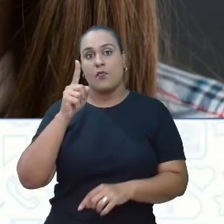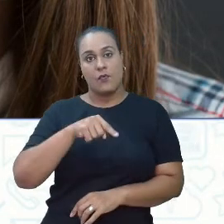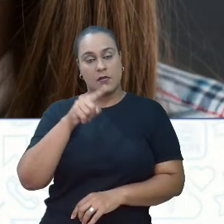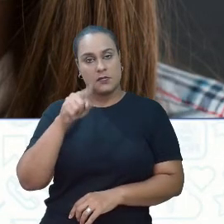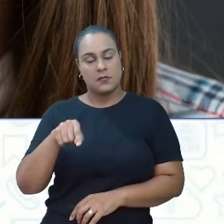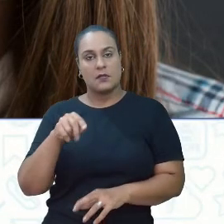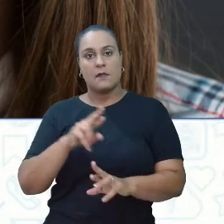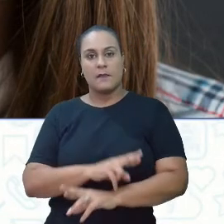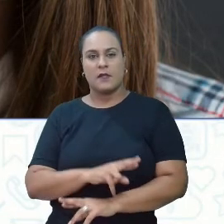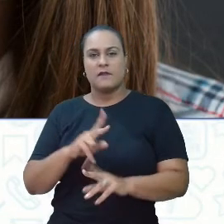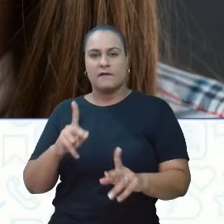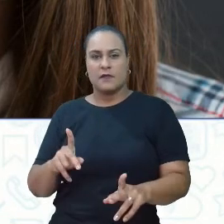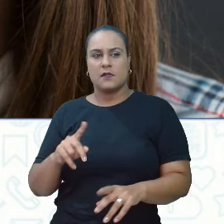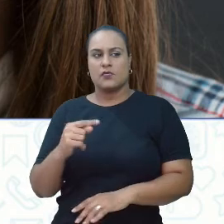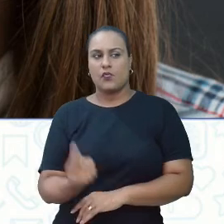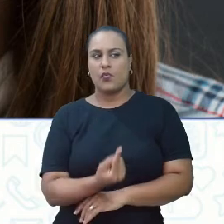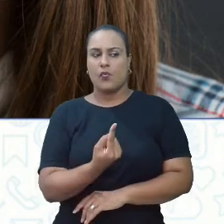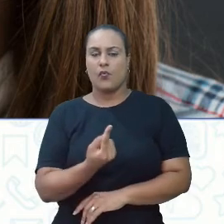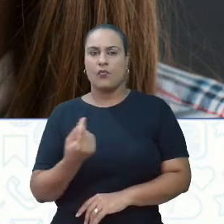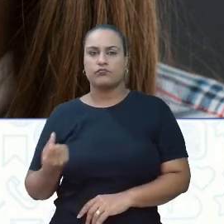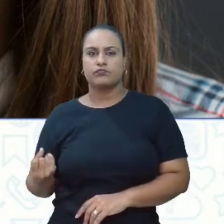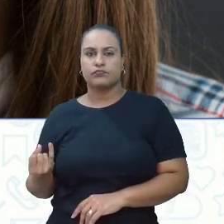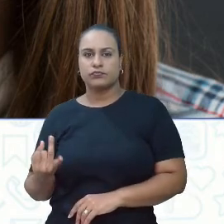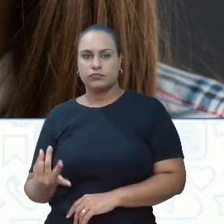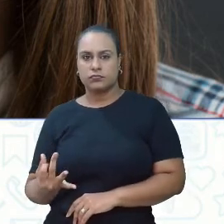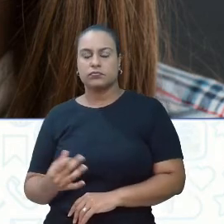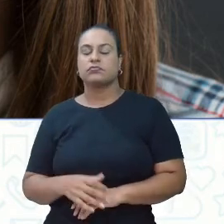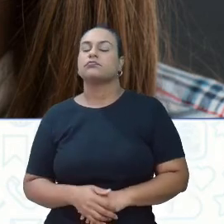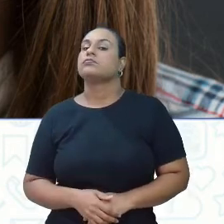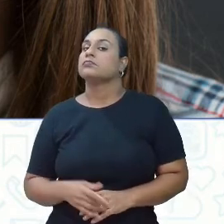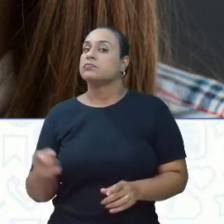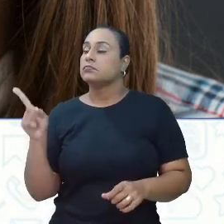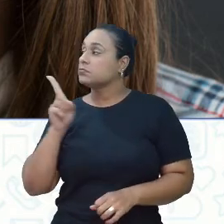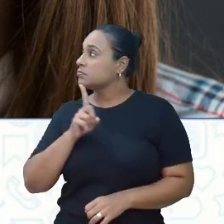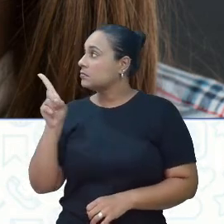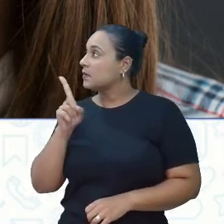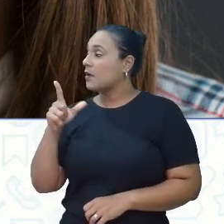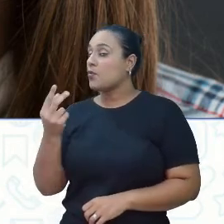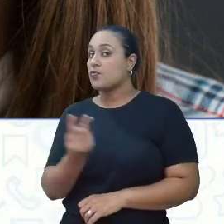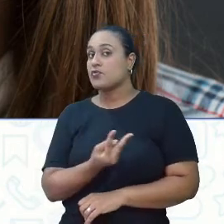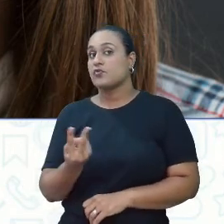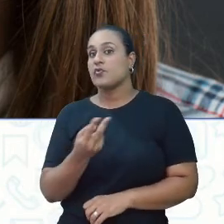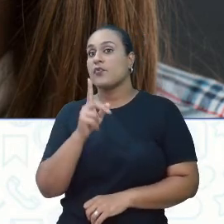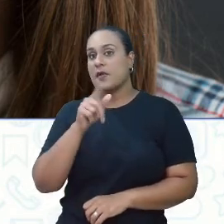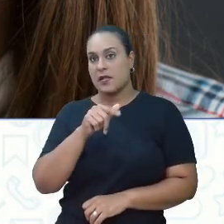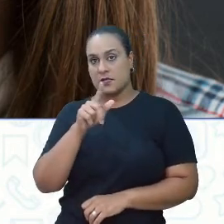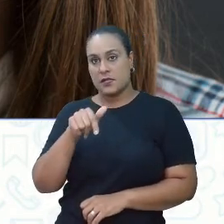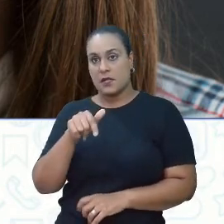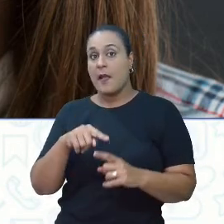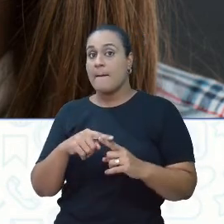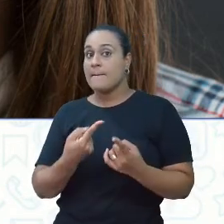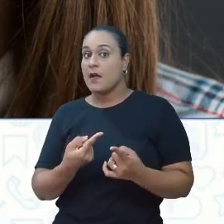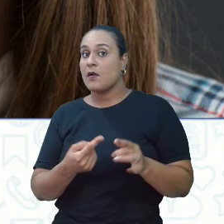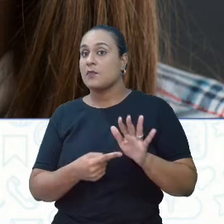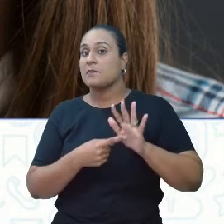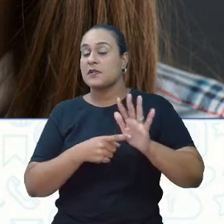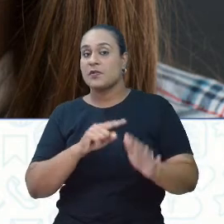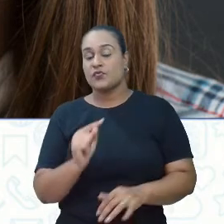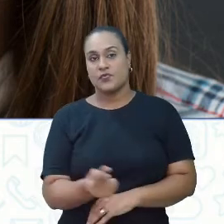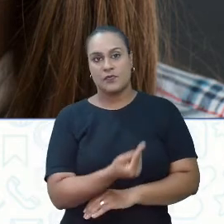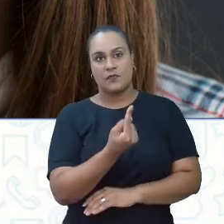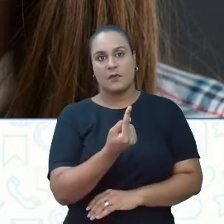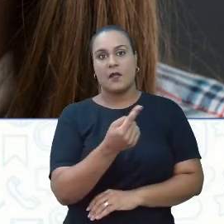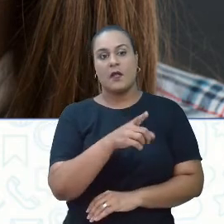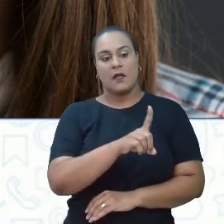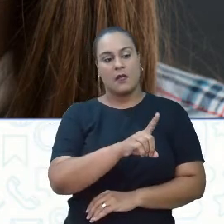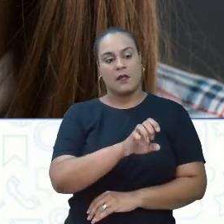para diferenciar o singular e o plural. Nesse caso, os dois têm acento, mas quando ele aparece no singular, o